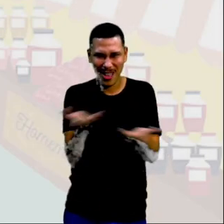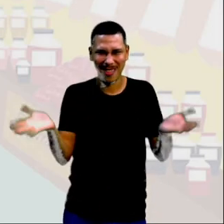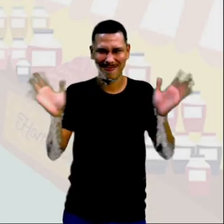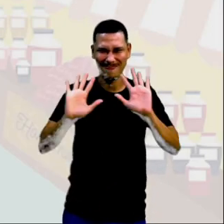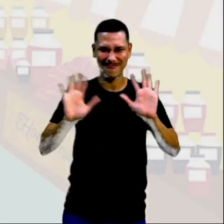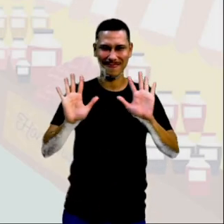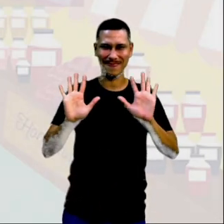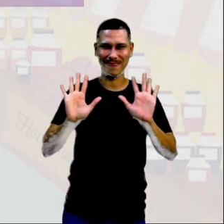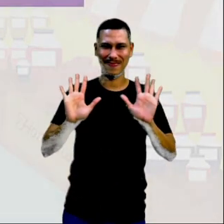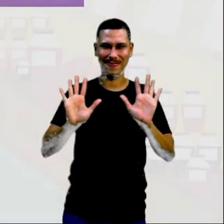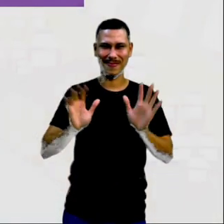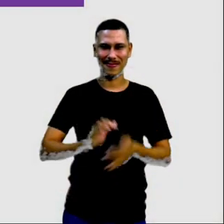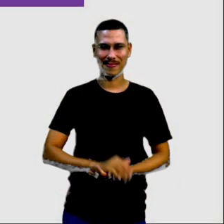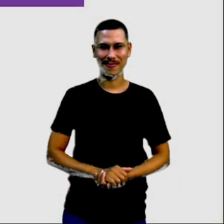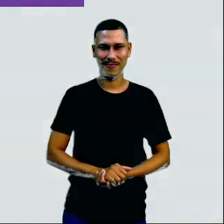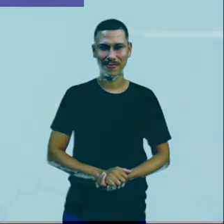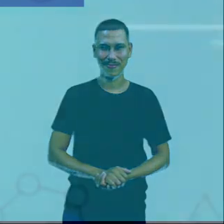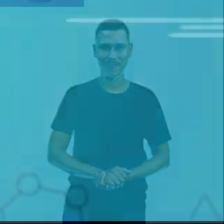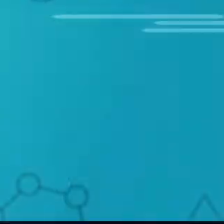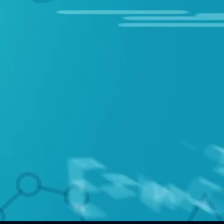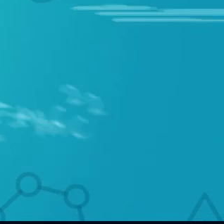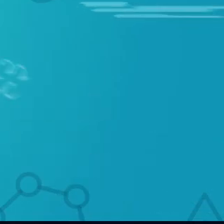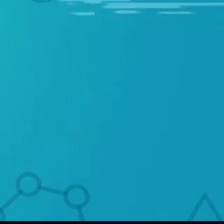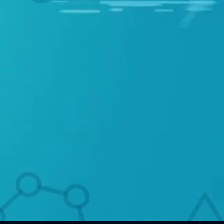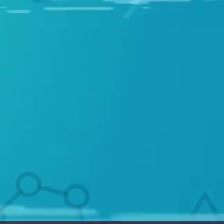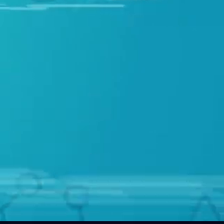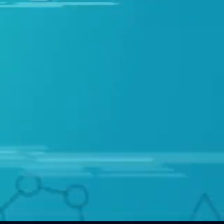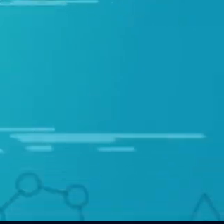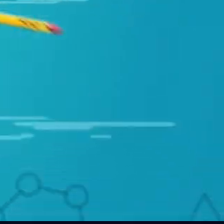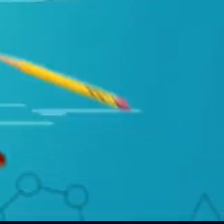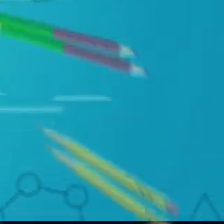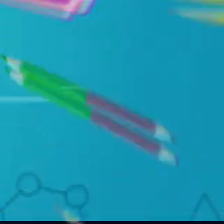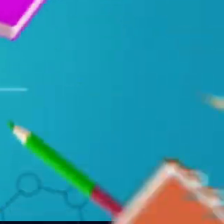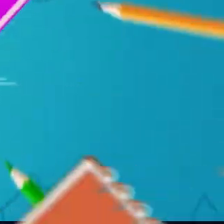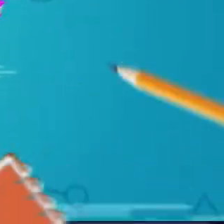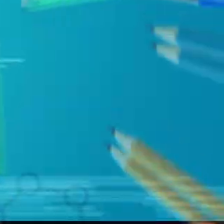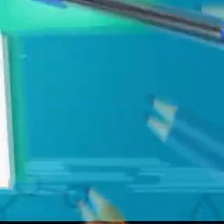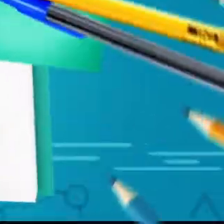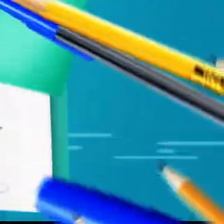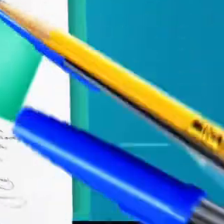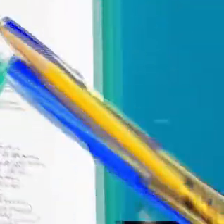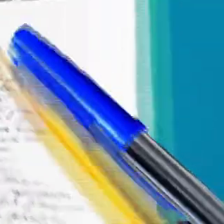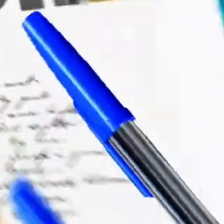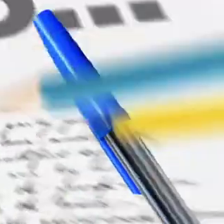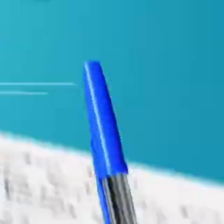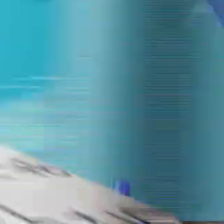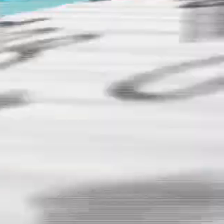Um abraço e até mais. Tchau, tchau.